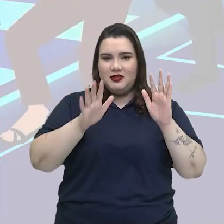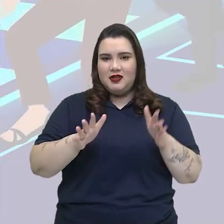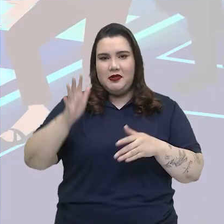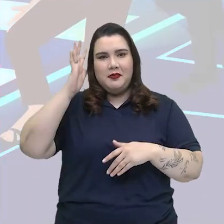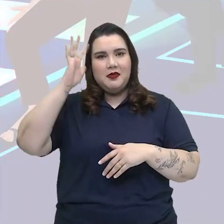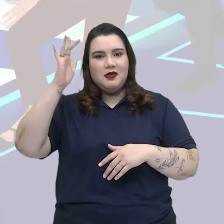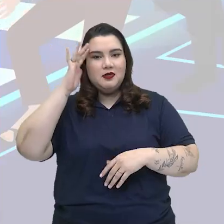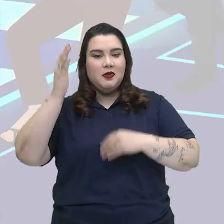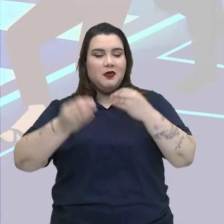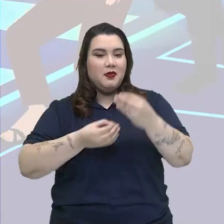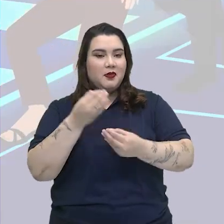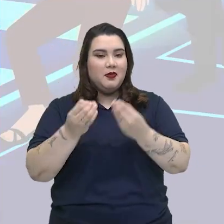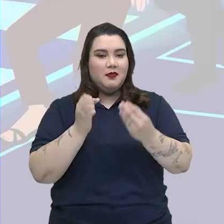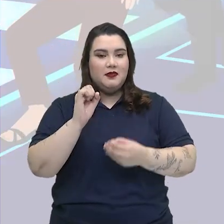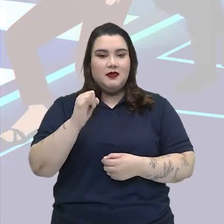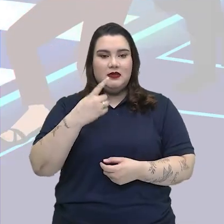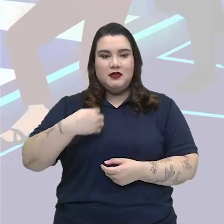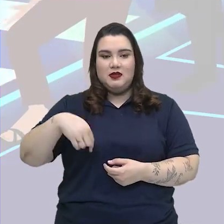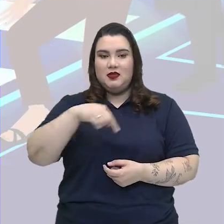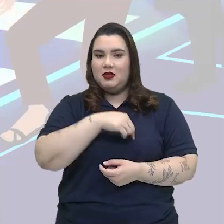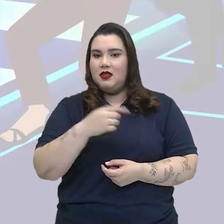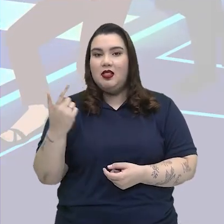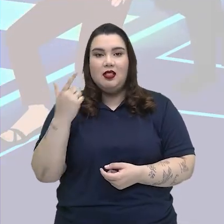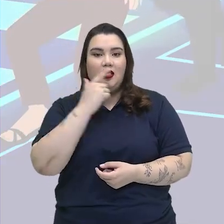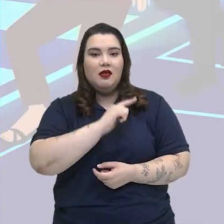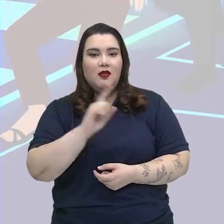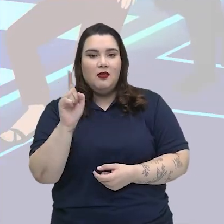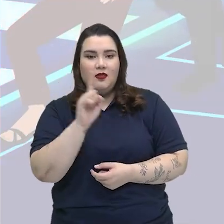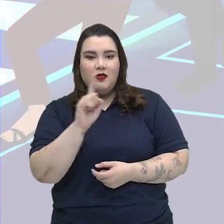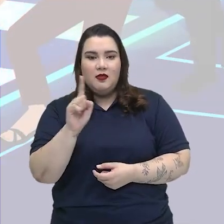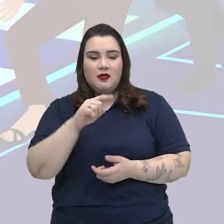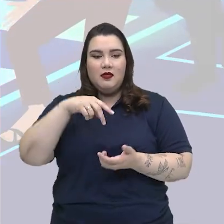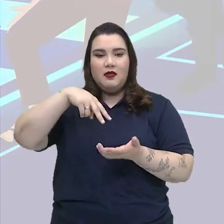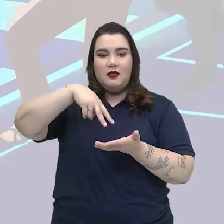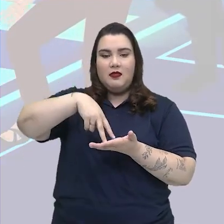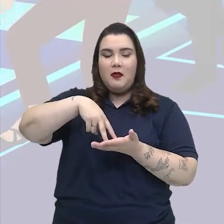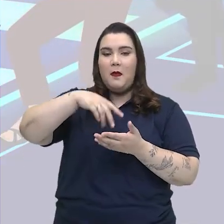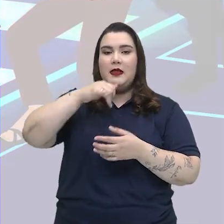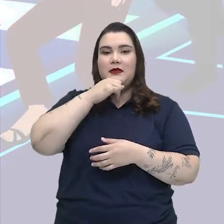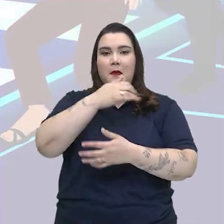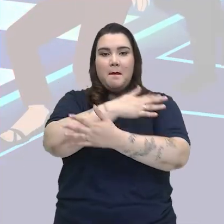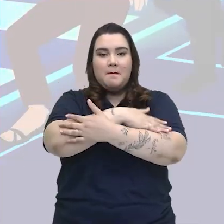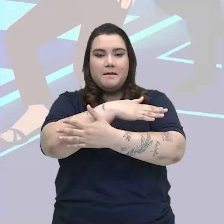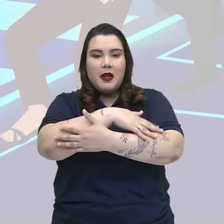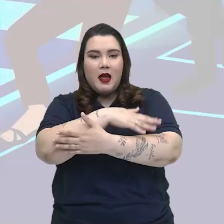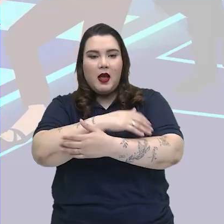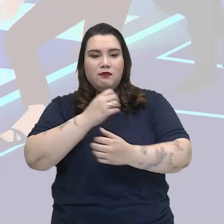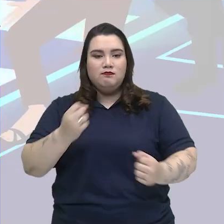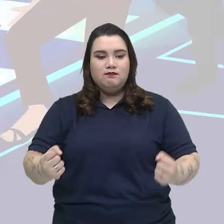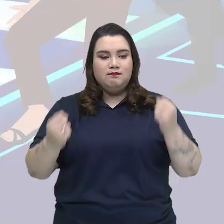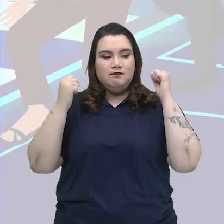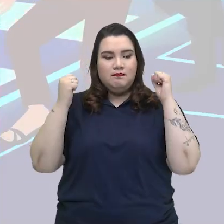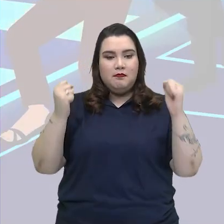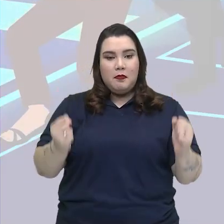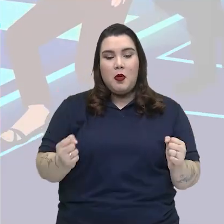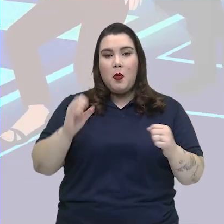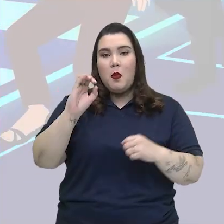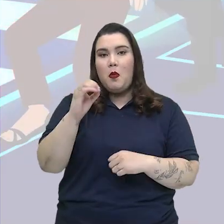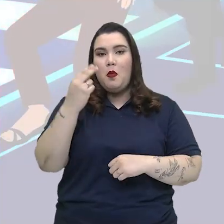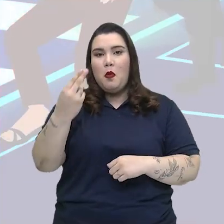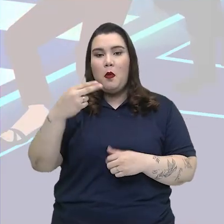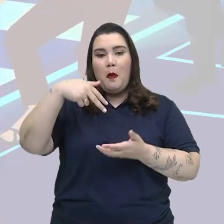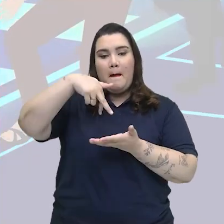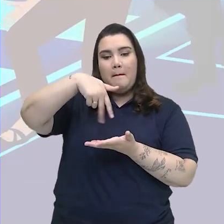como seria se a gente não conseguisse dobrar os nossos braços ou mexer as nossas